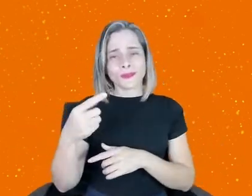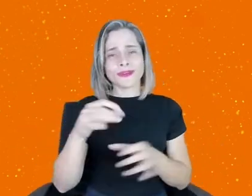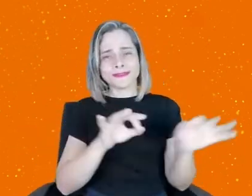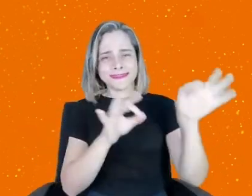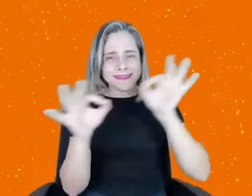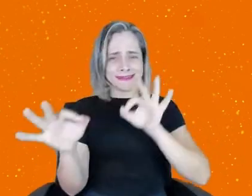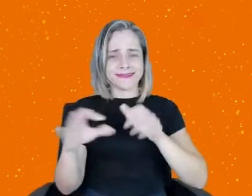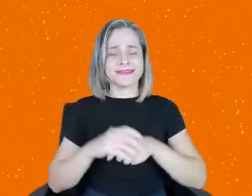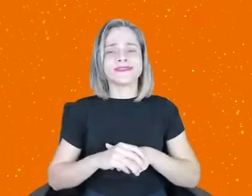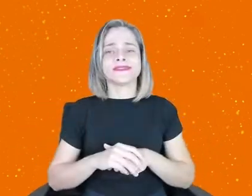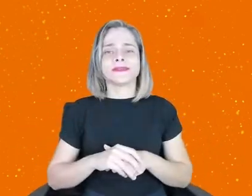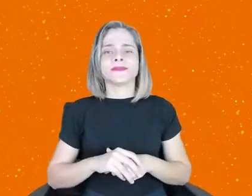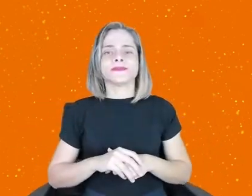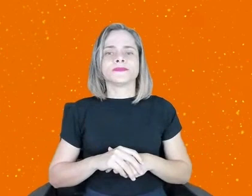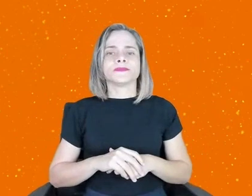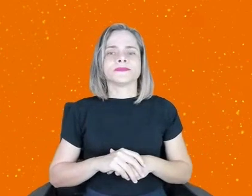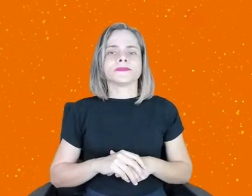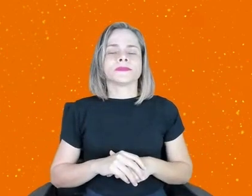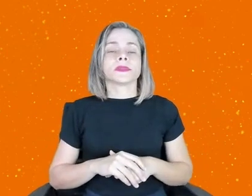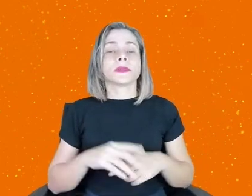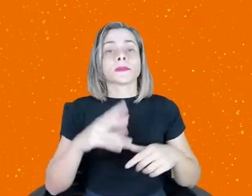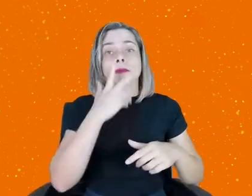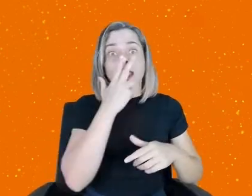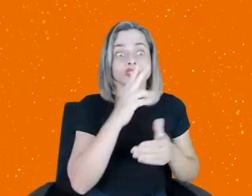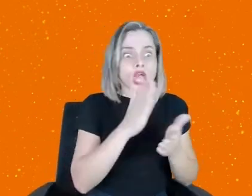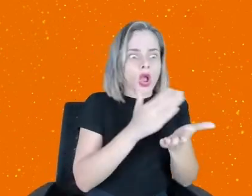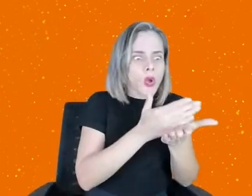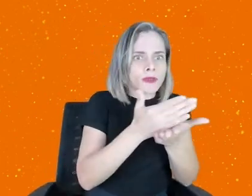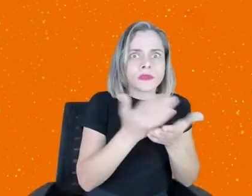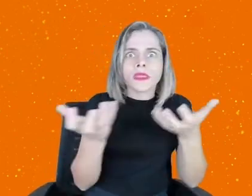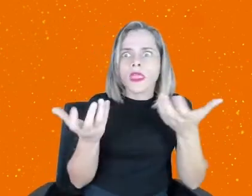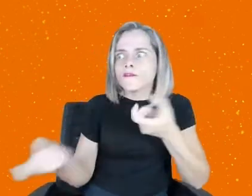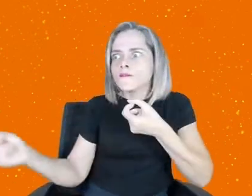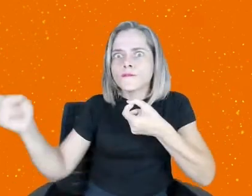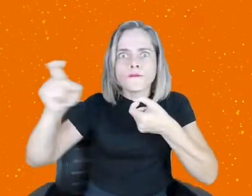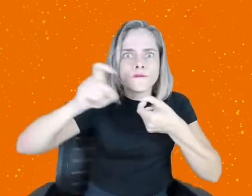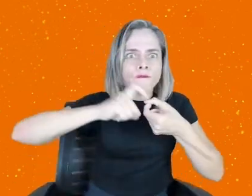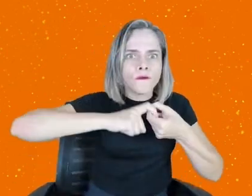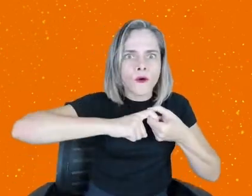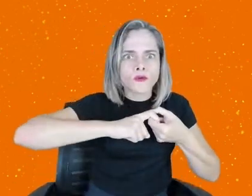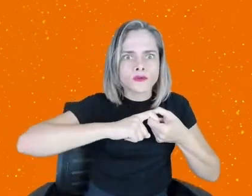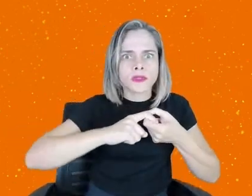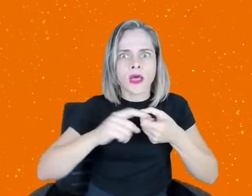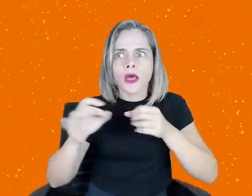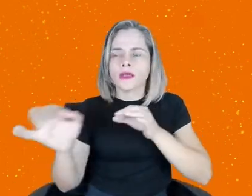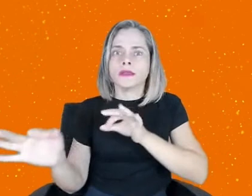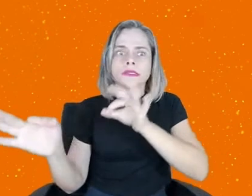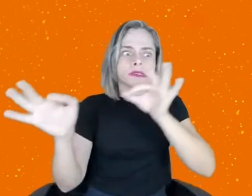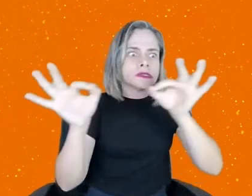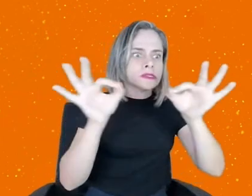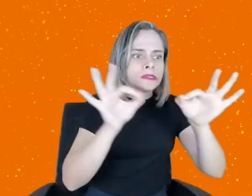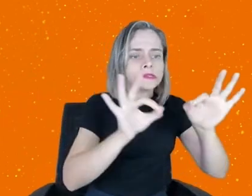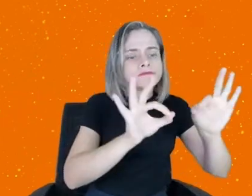começar o programa né já começou mas ele começar do começo você tem uma infinidade de